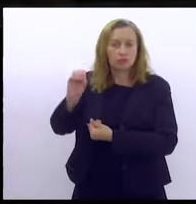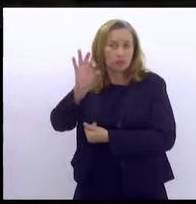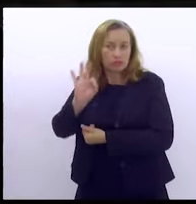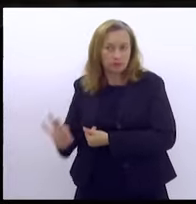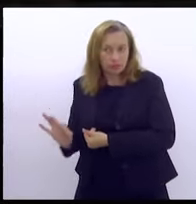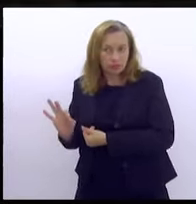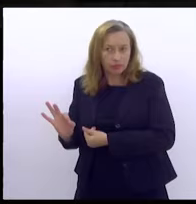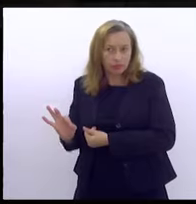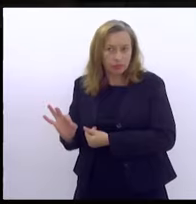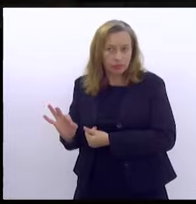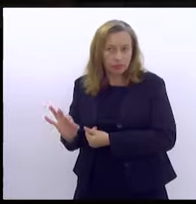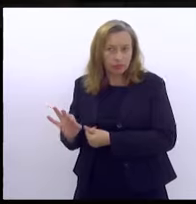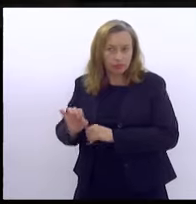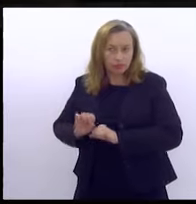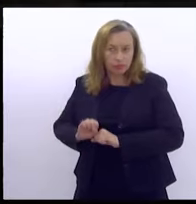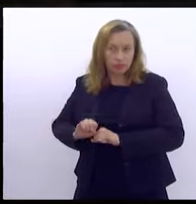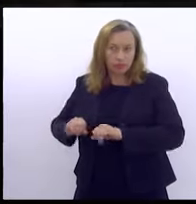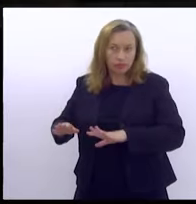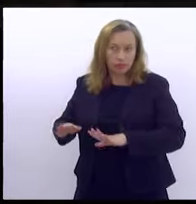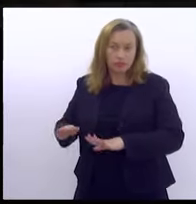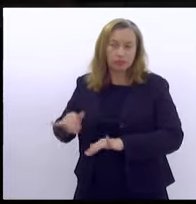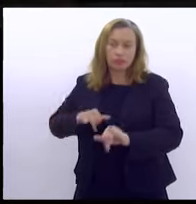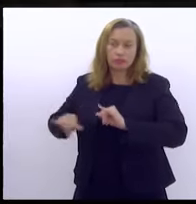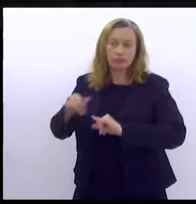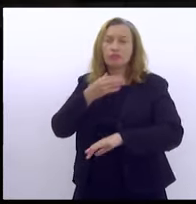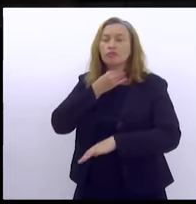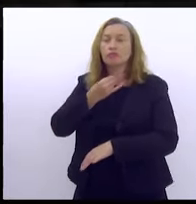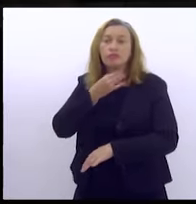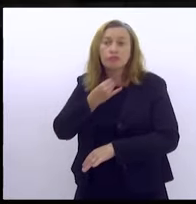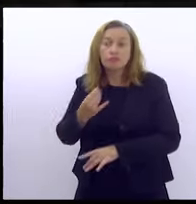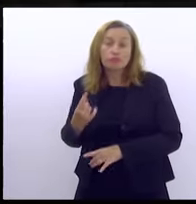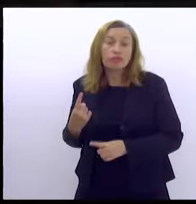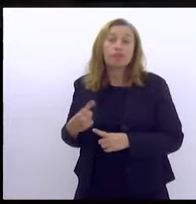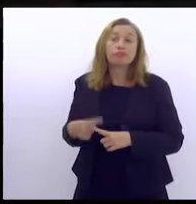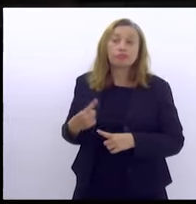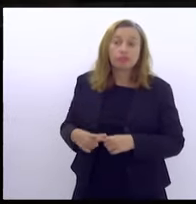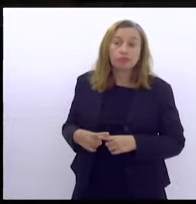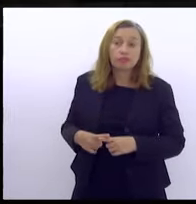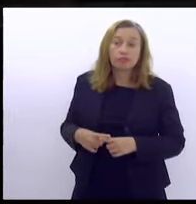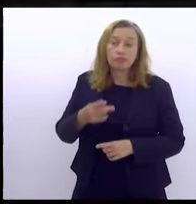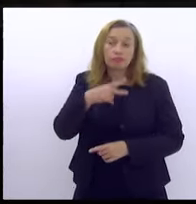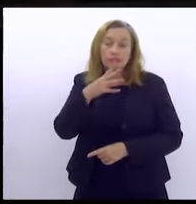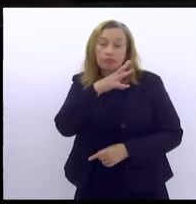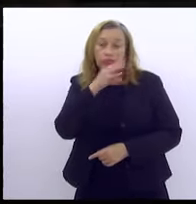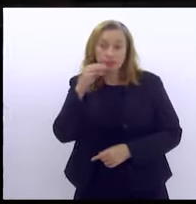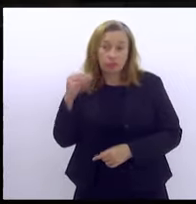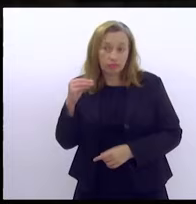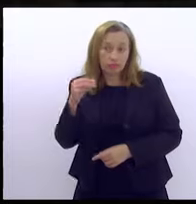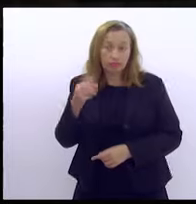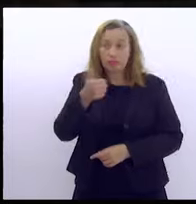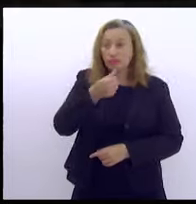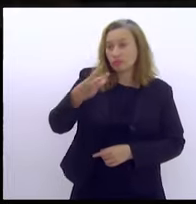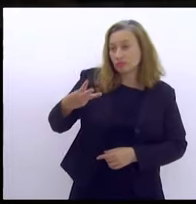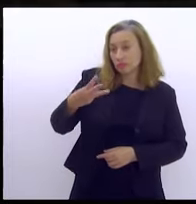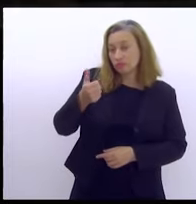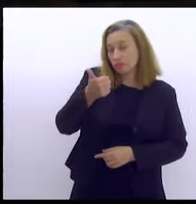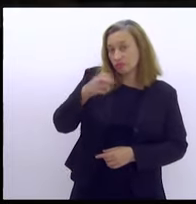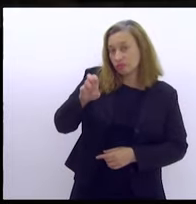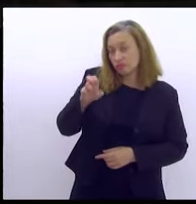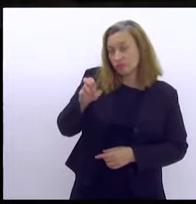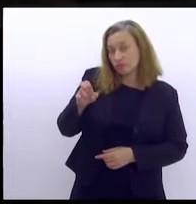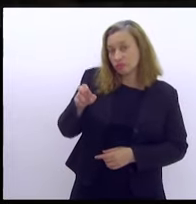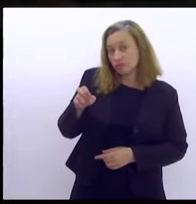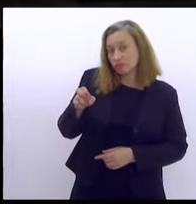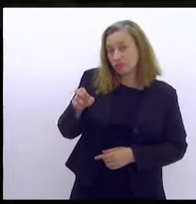na esparrela das fake news, o que não dizer um adolescente de 13, 14, 15 anos.